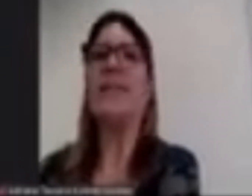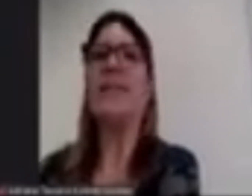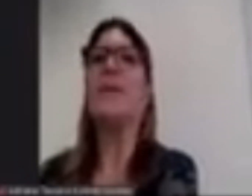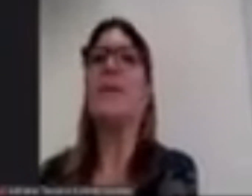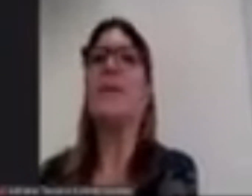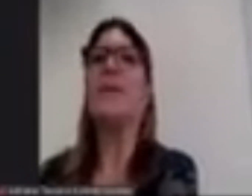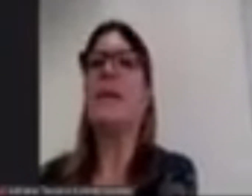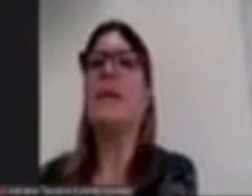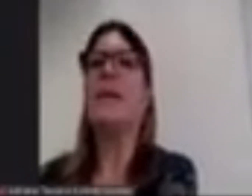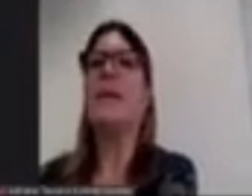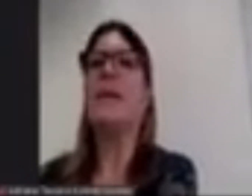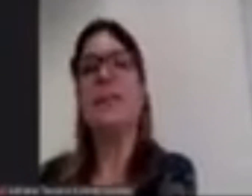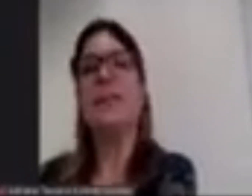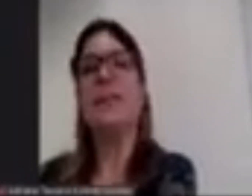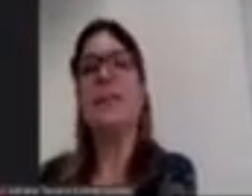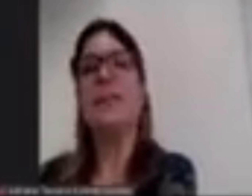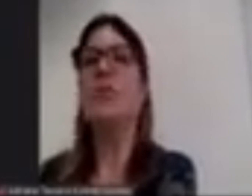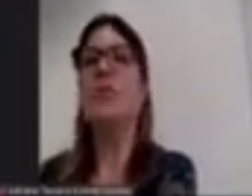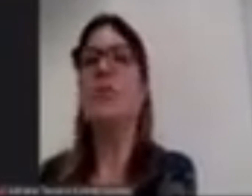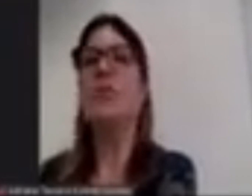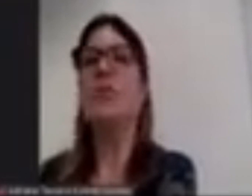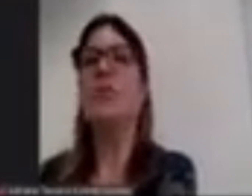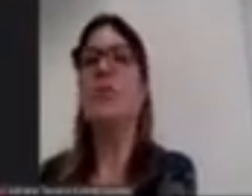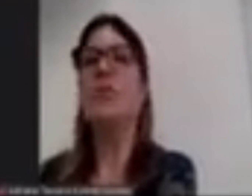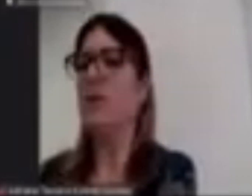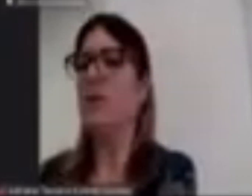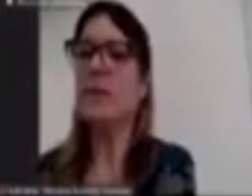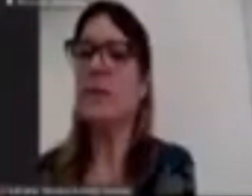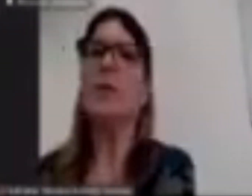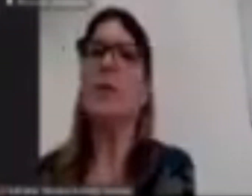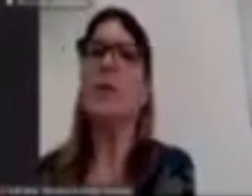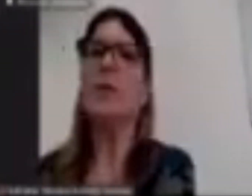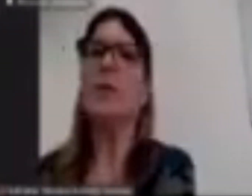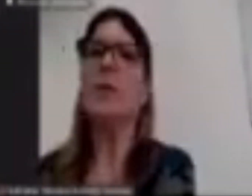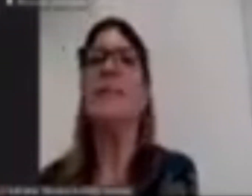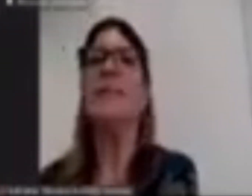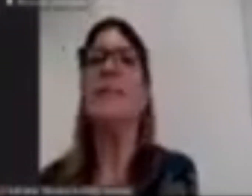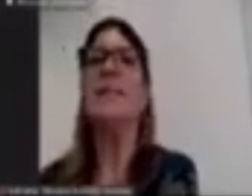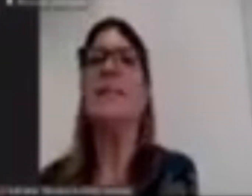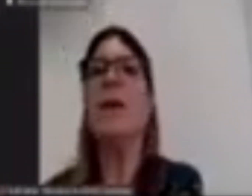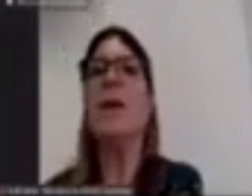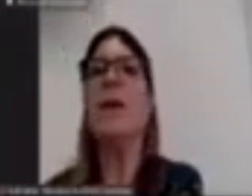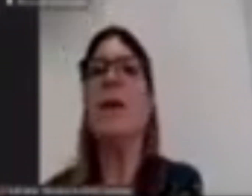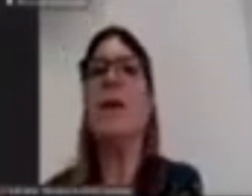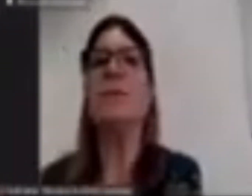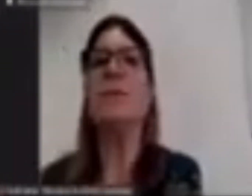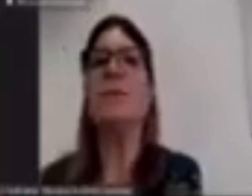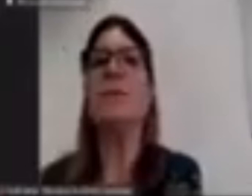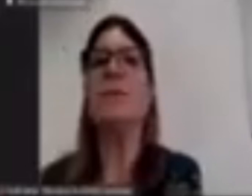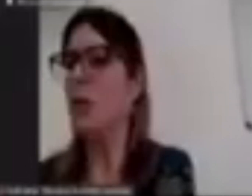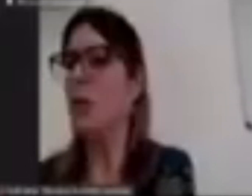aqui, estamos fazendo já uma série de lives a respeito do programa de ensino integral